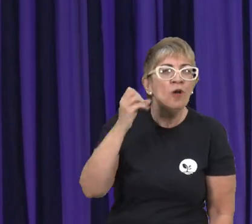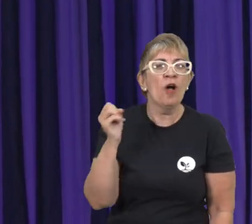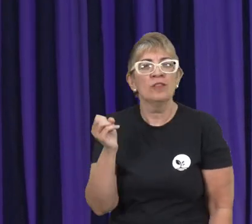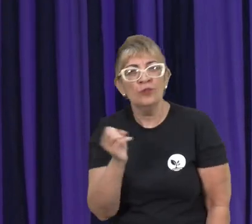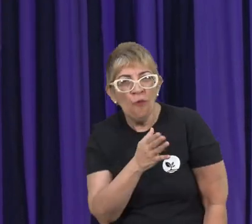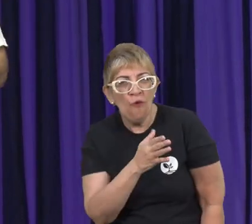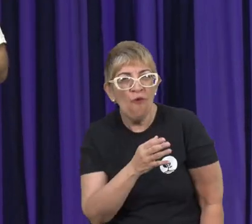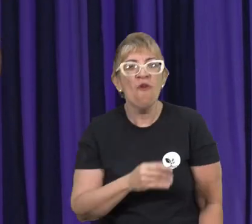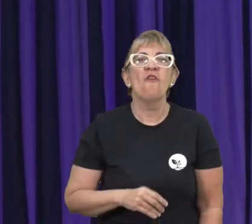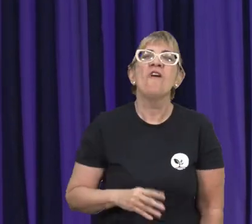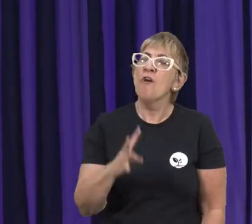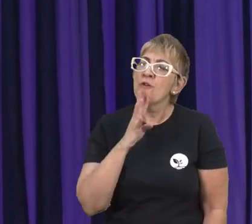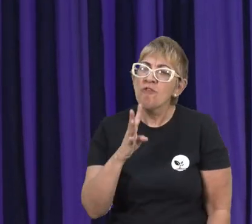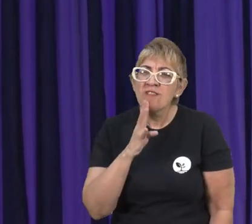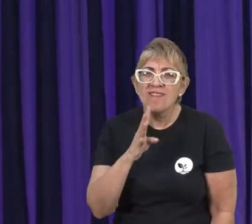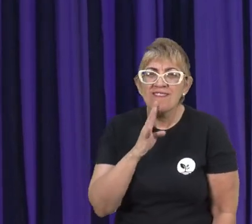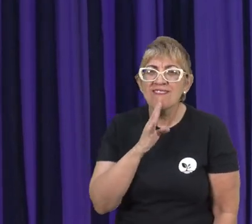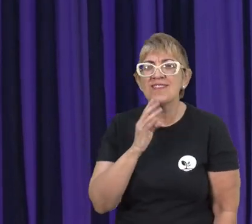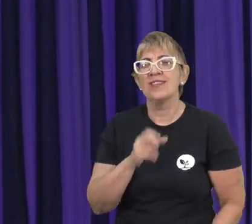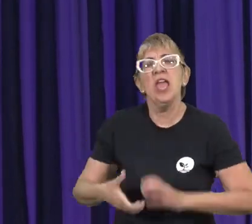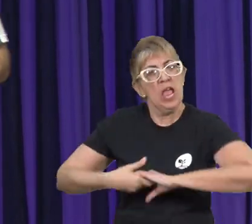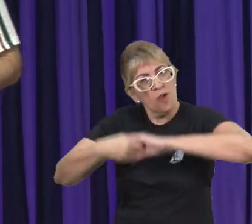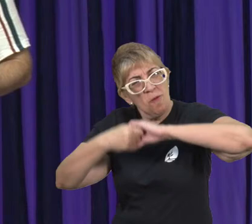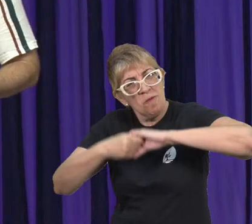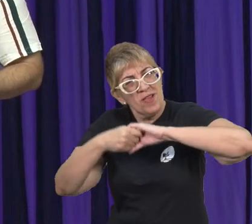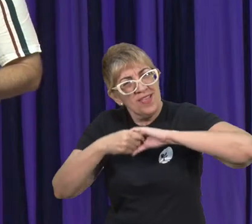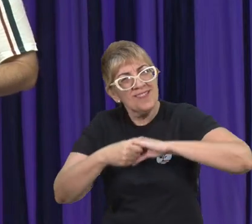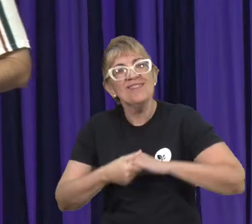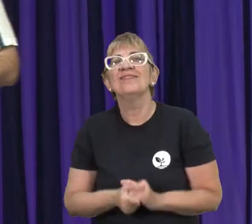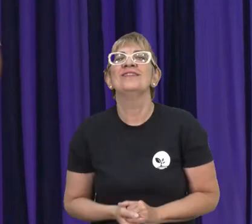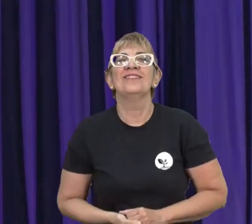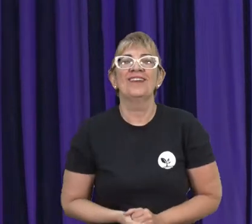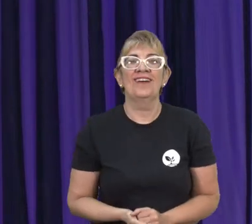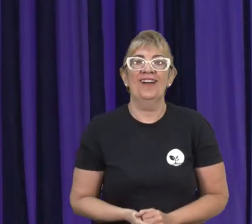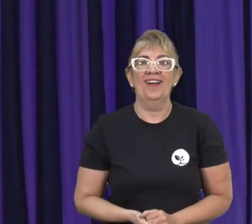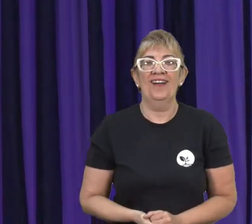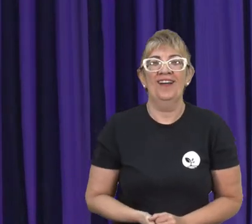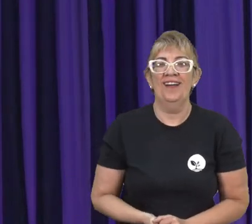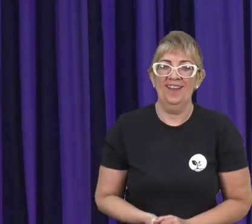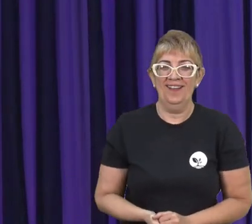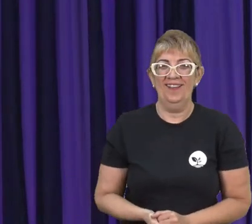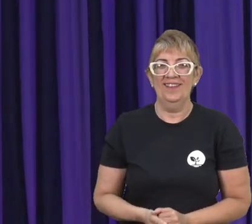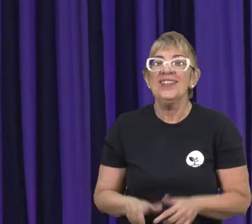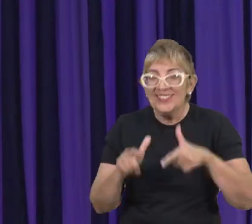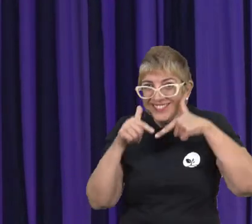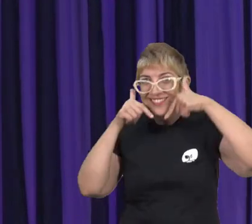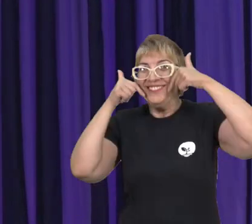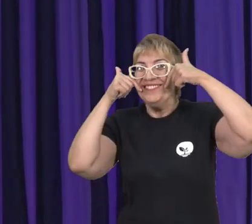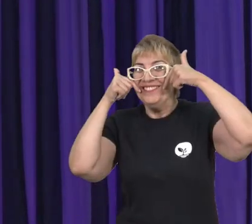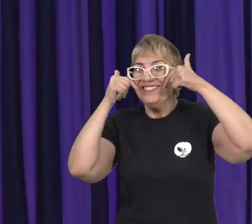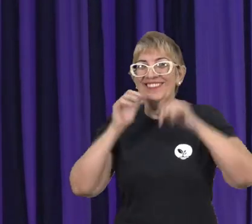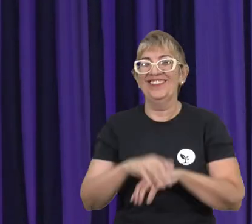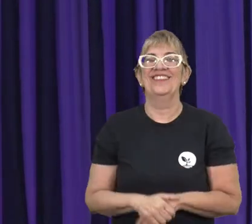está aí ao seu lado. Então, faça isso, estendendo a mão, abrindo um belo sorriso.